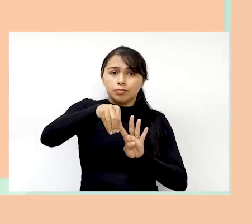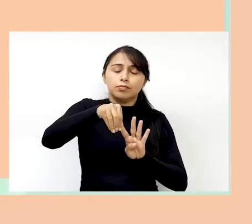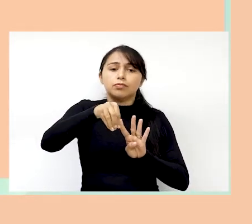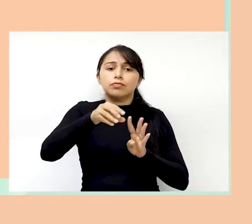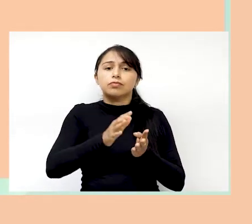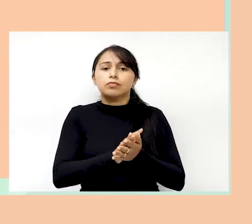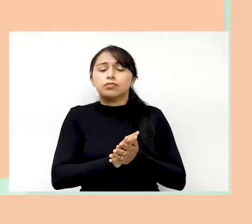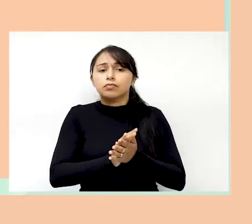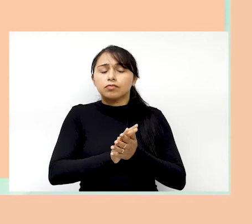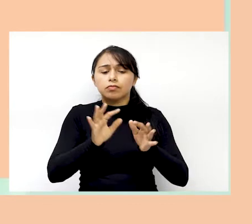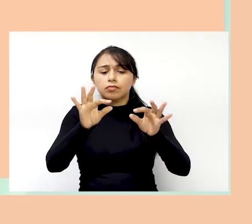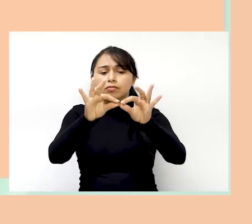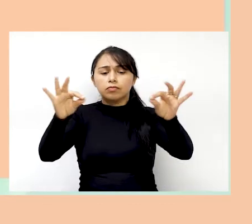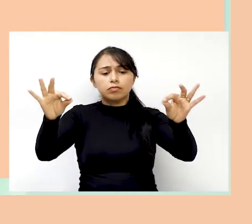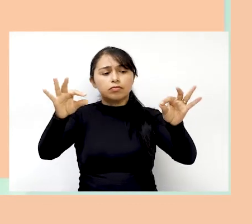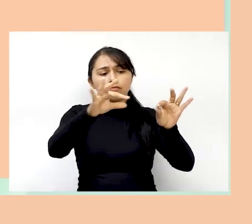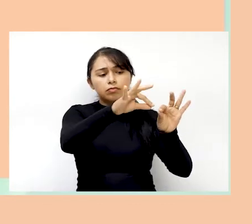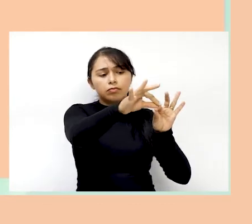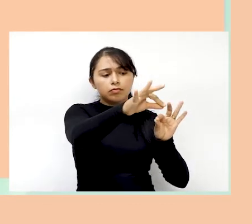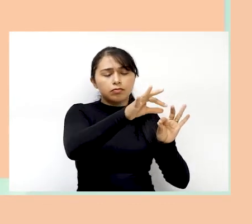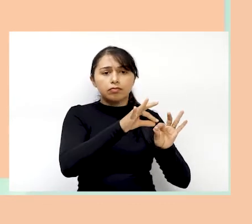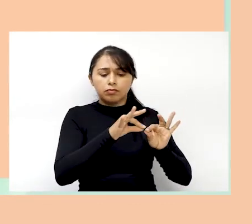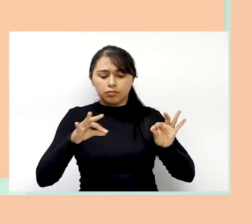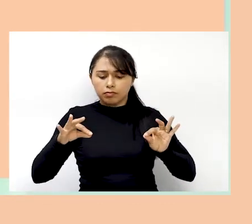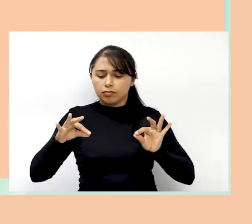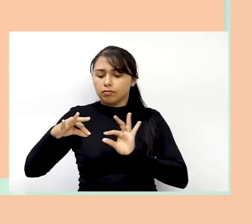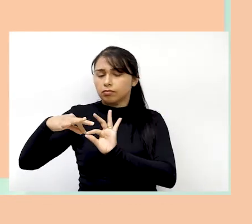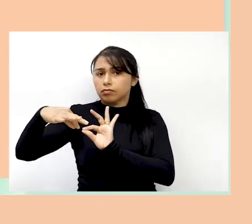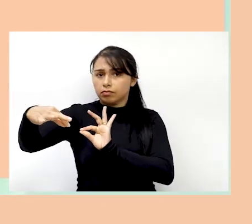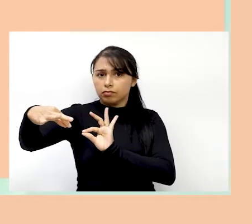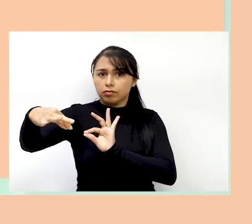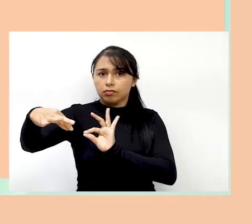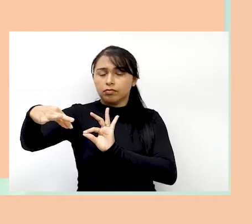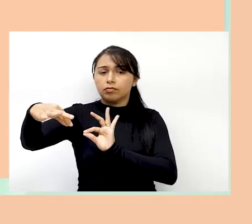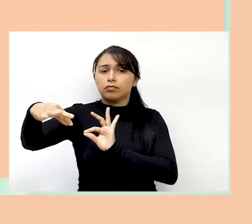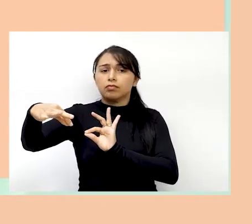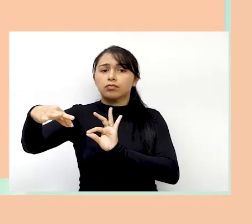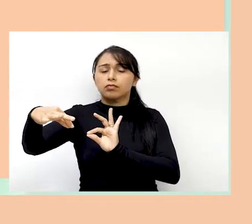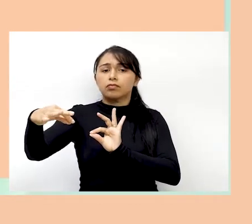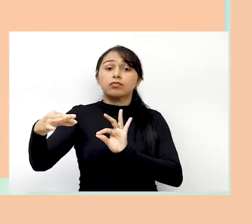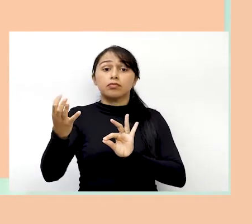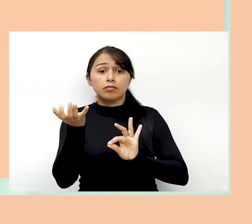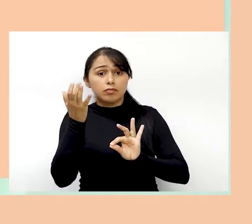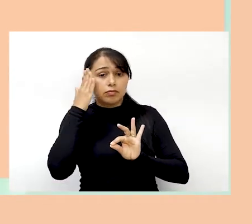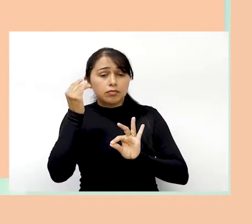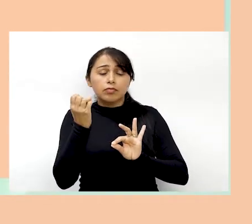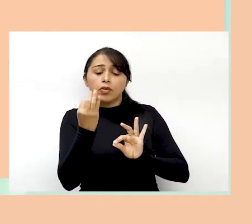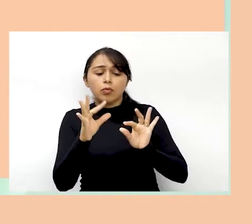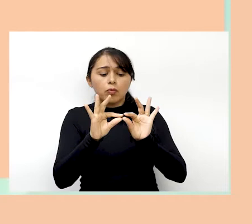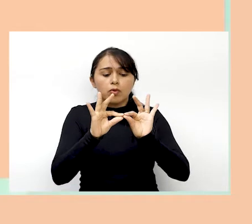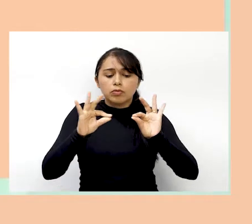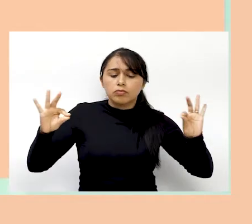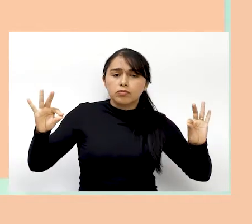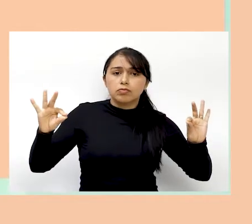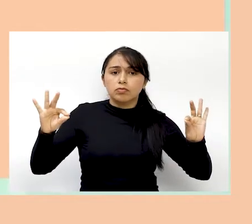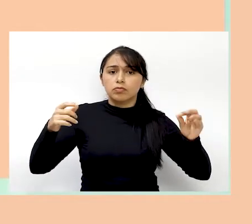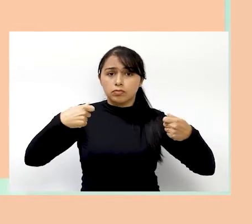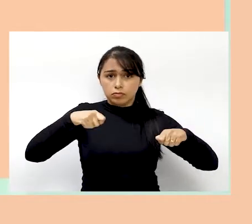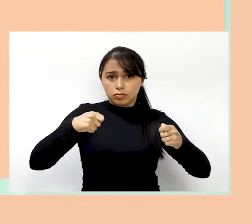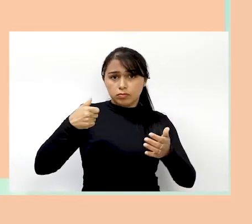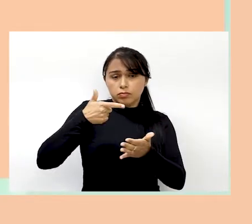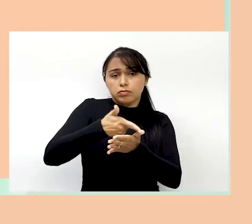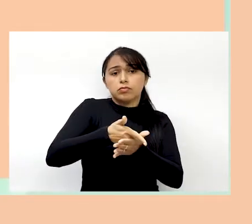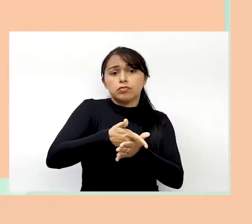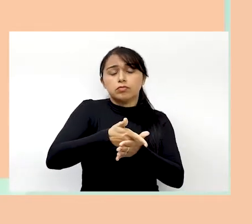M, lado M, né? Como mostra a figura abaixo. A quantidade de metros linear de tela que o senhor Orestes